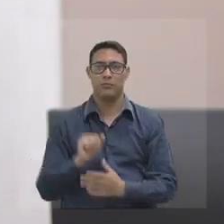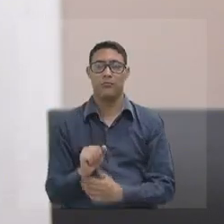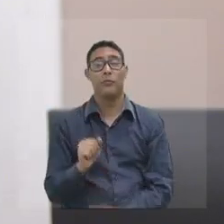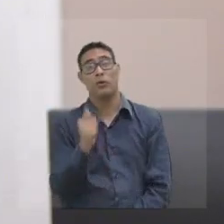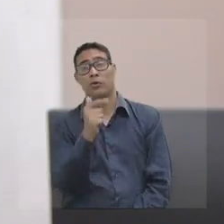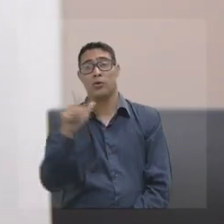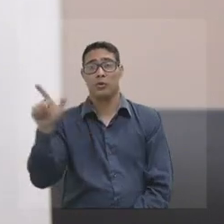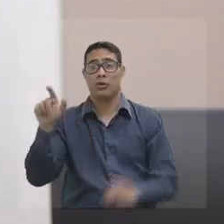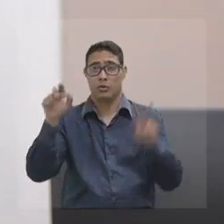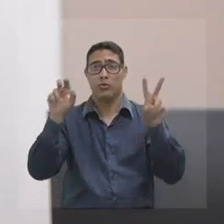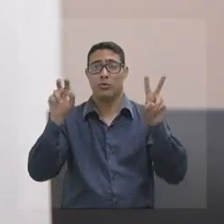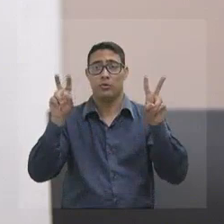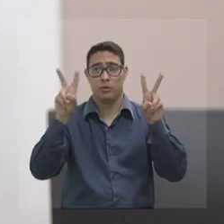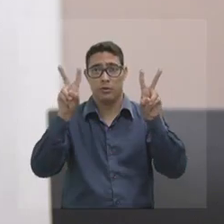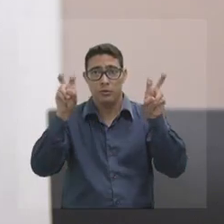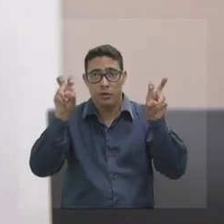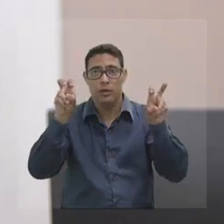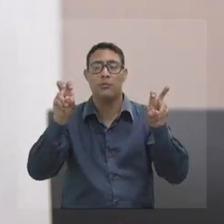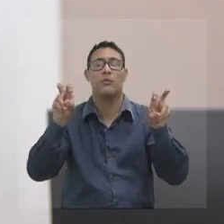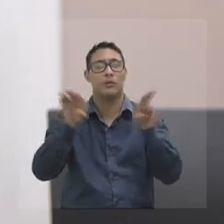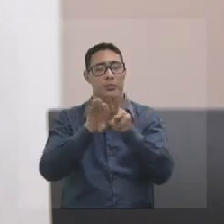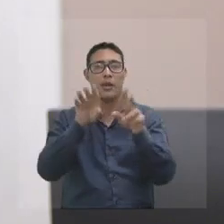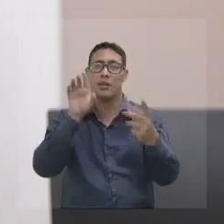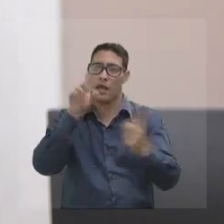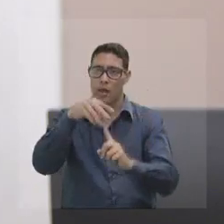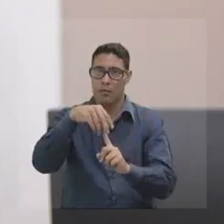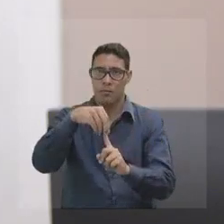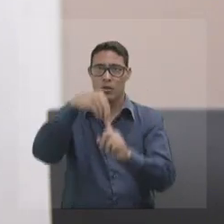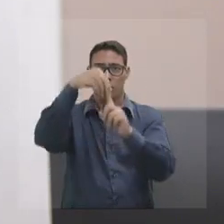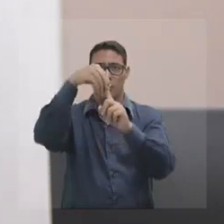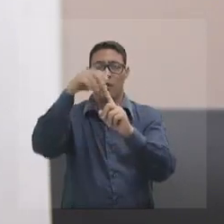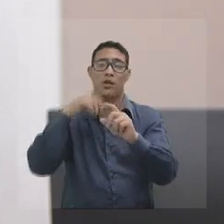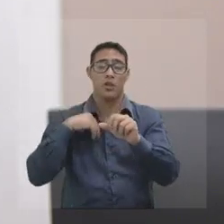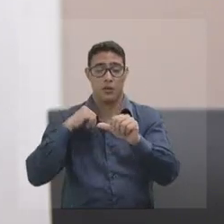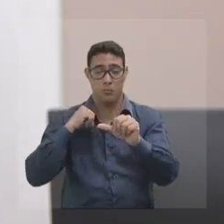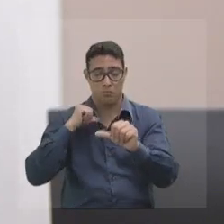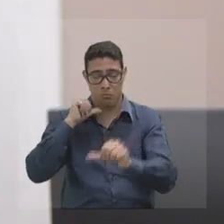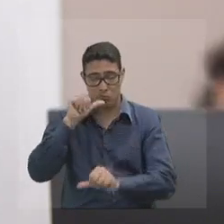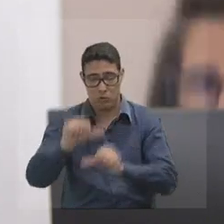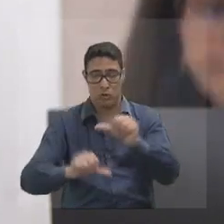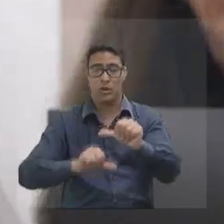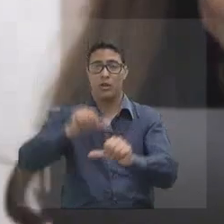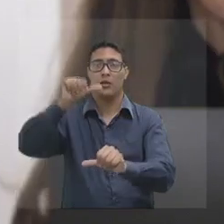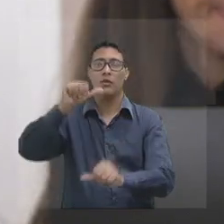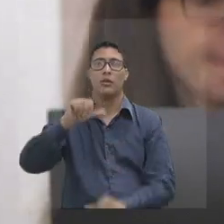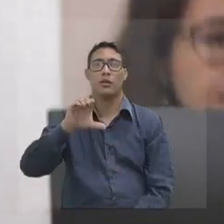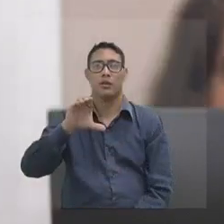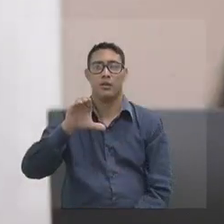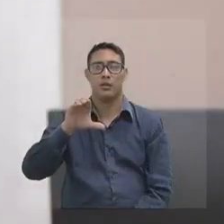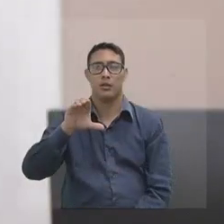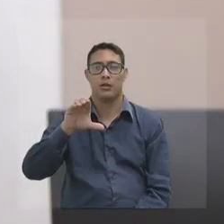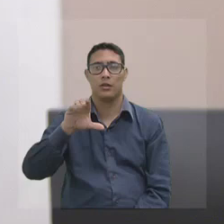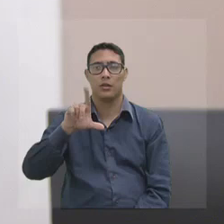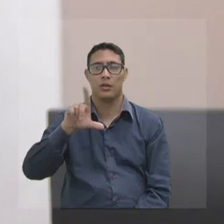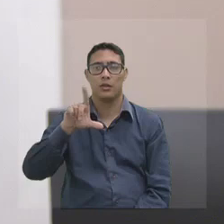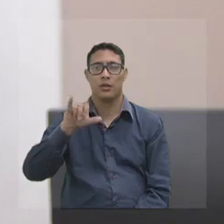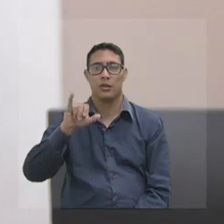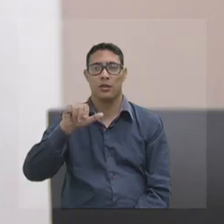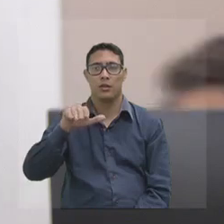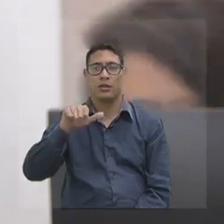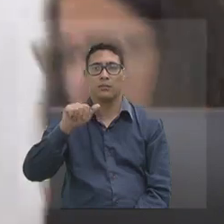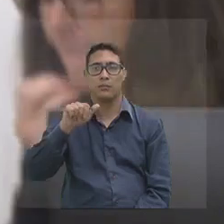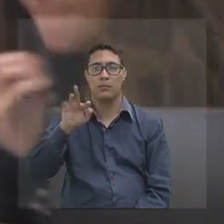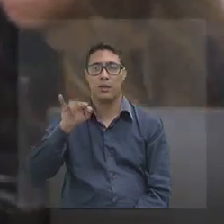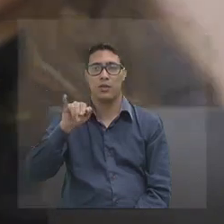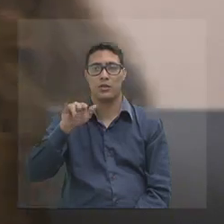a gente tem estabelecido uma grande prioridade ao tema mudanças climáticas no final do ano de 2020 nós